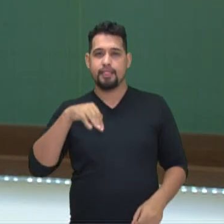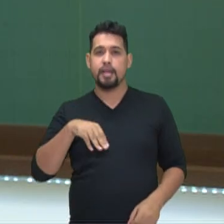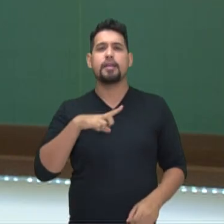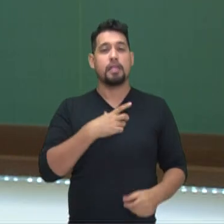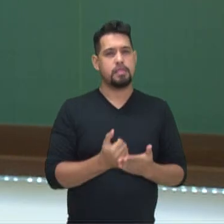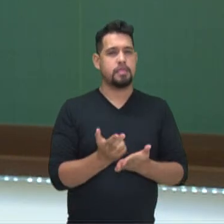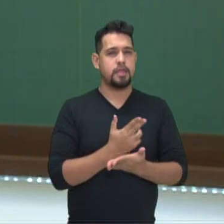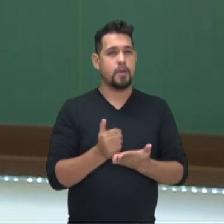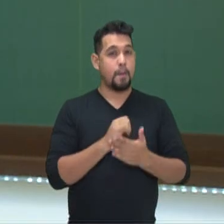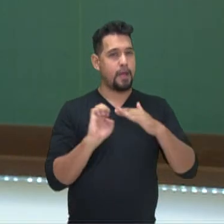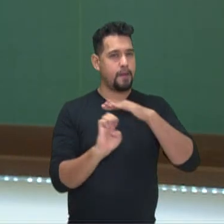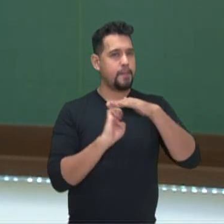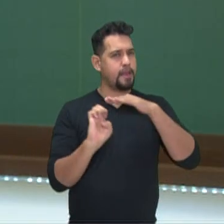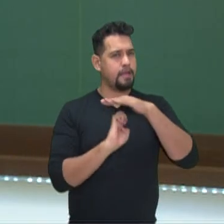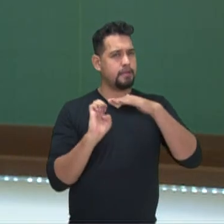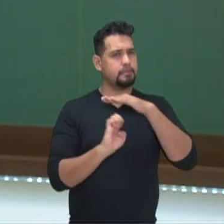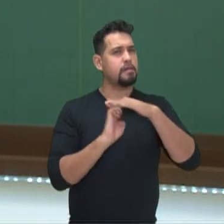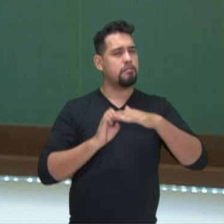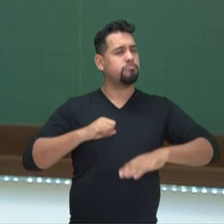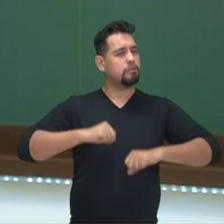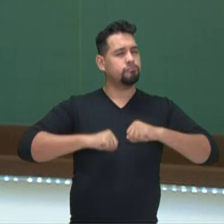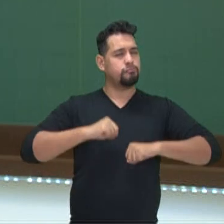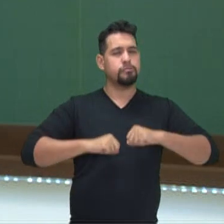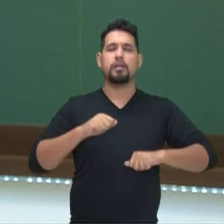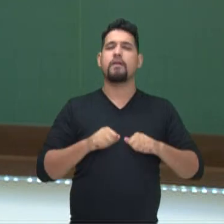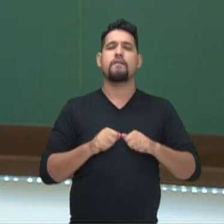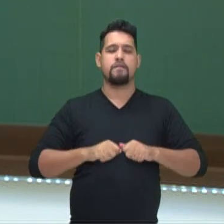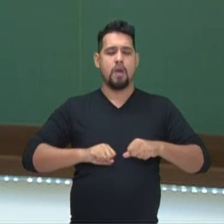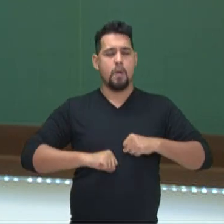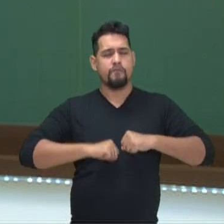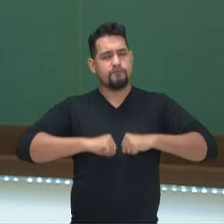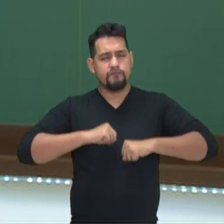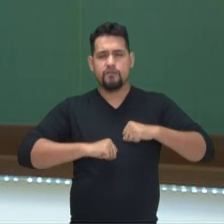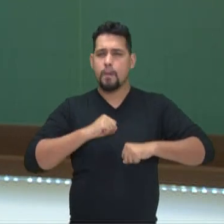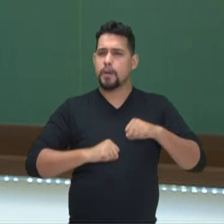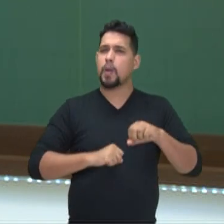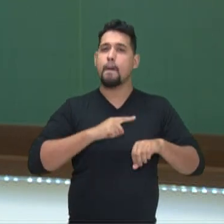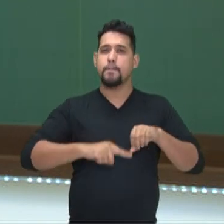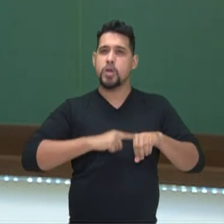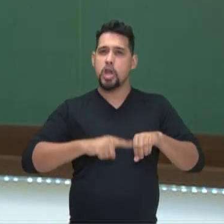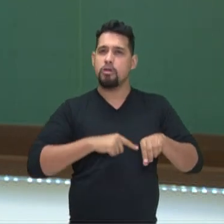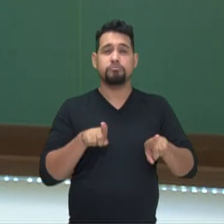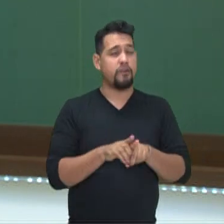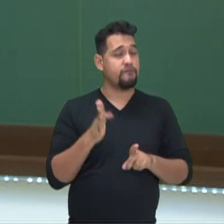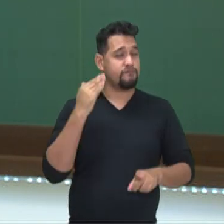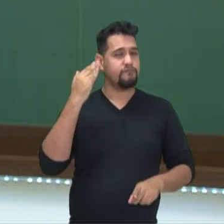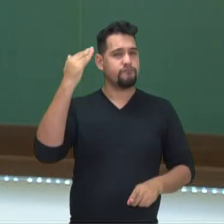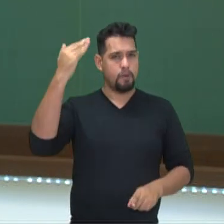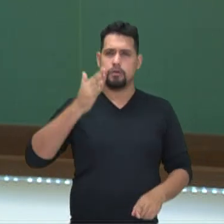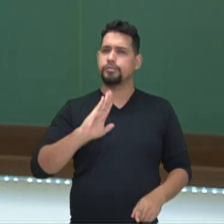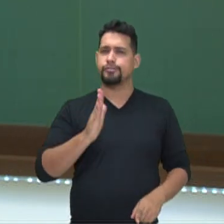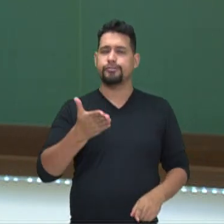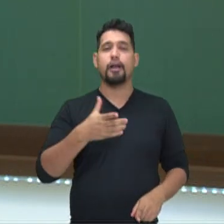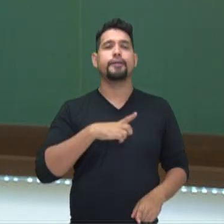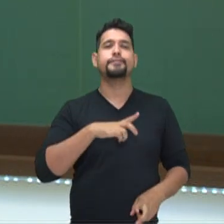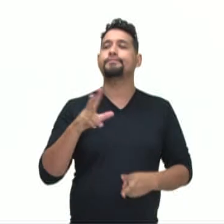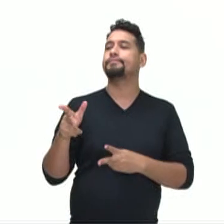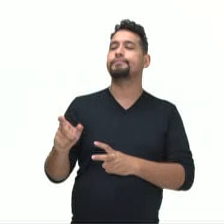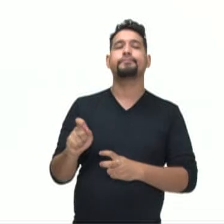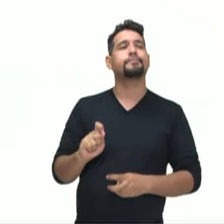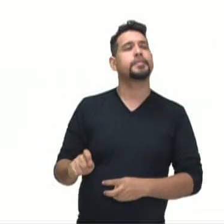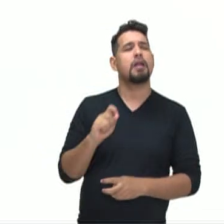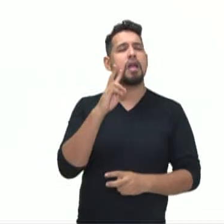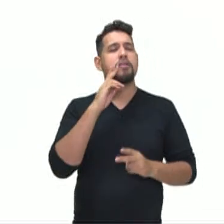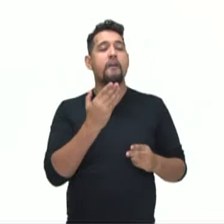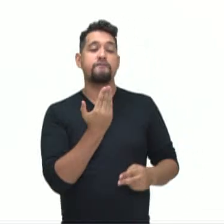empresa, uma indústria de pneus, bem famosa no mercado. E aí vocês têm na